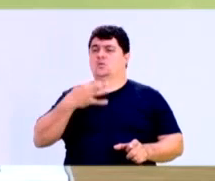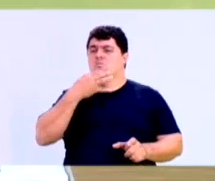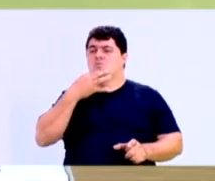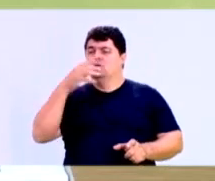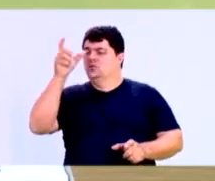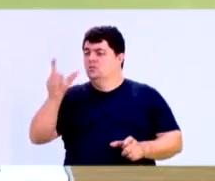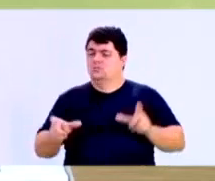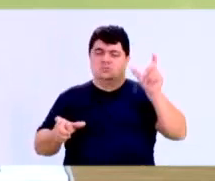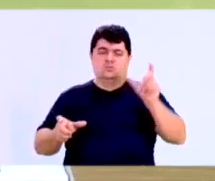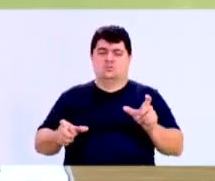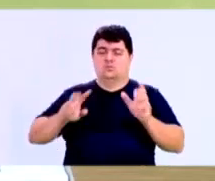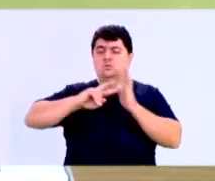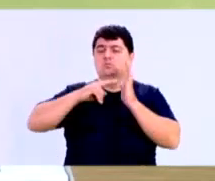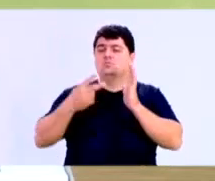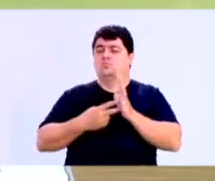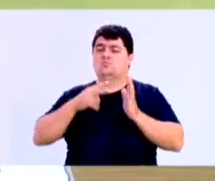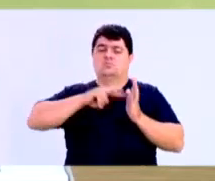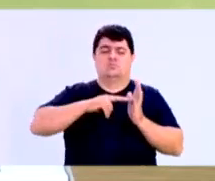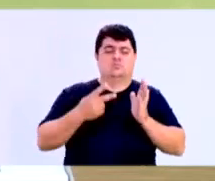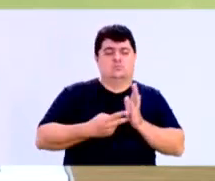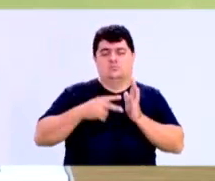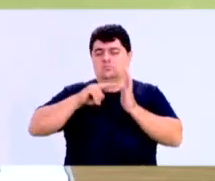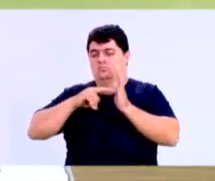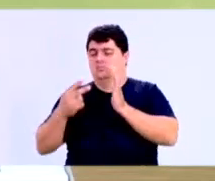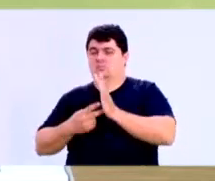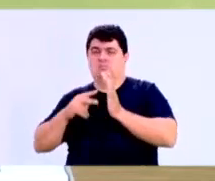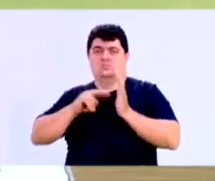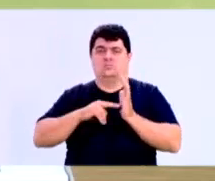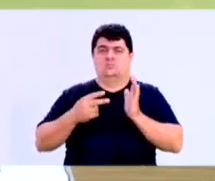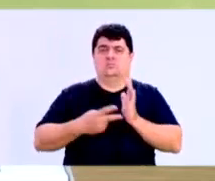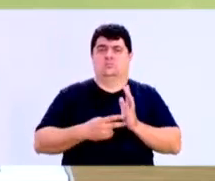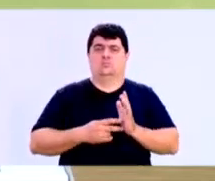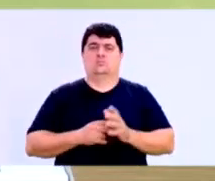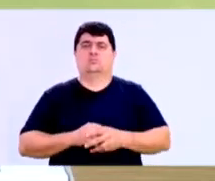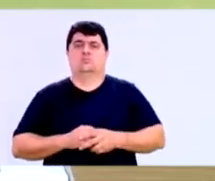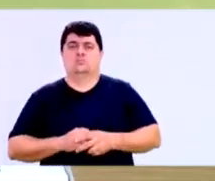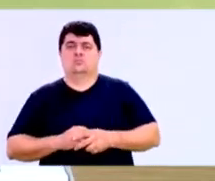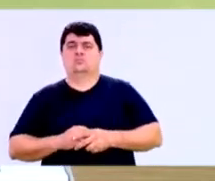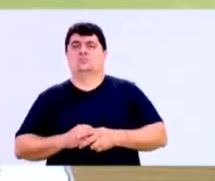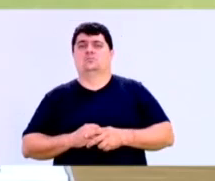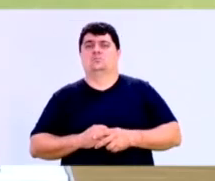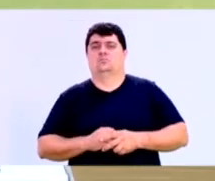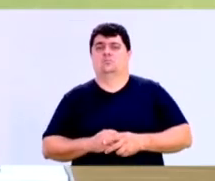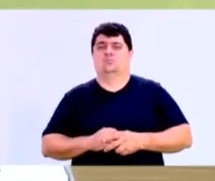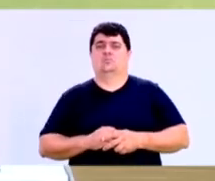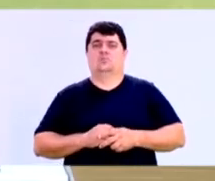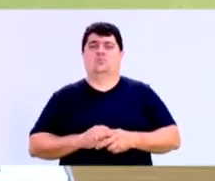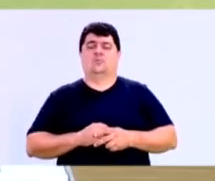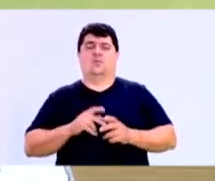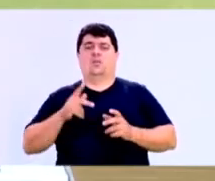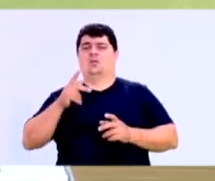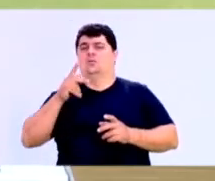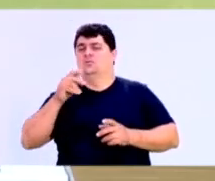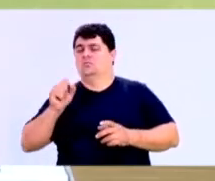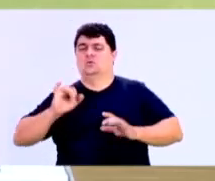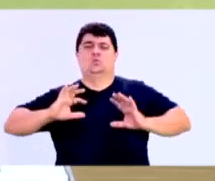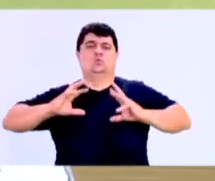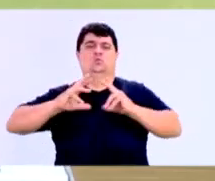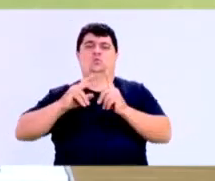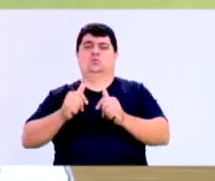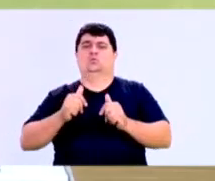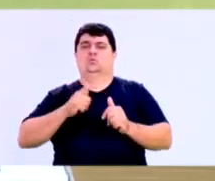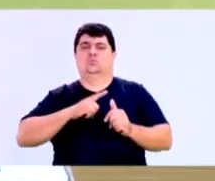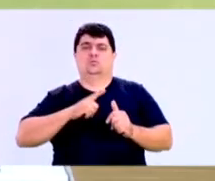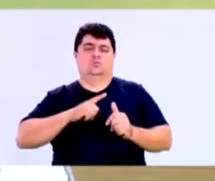balanço patrimonial, já vai lá, já conhece o que é o ativo, ativo circulante, ativo não circulante, passivo não circulante,